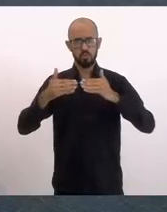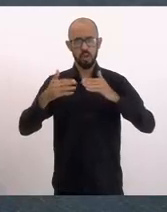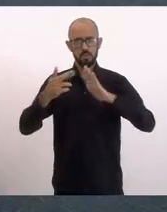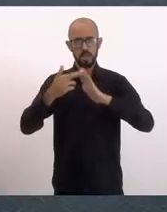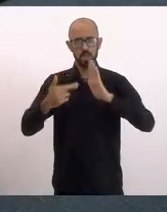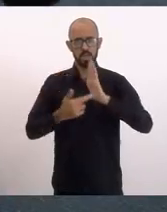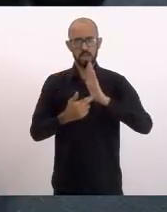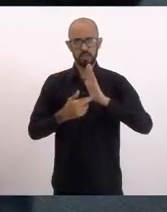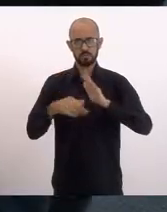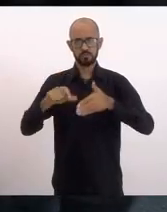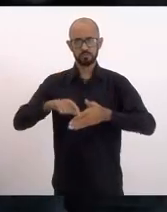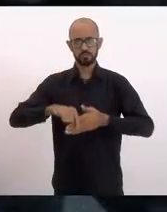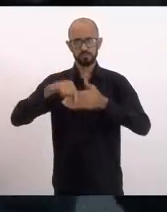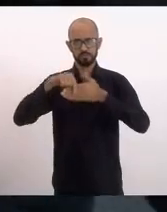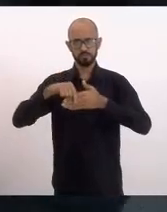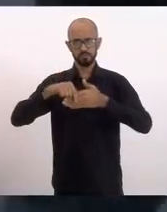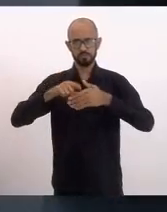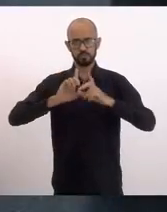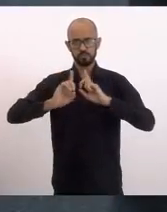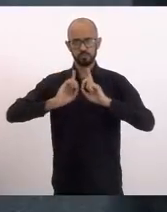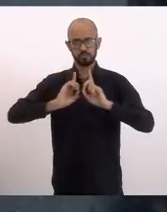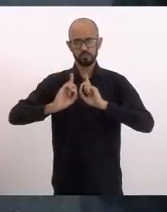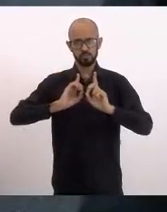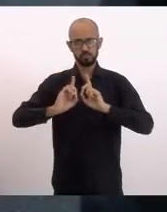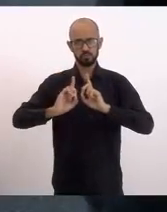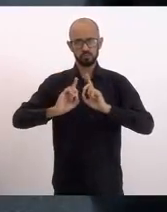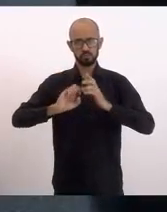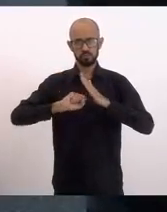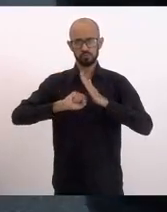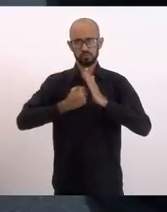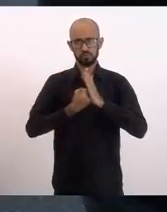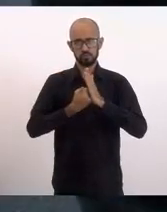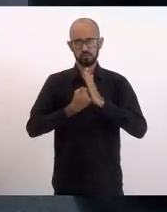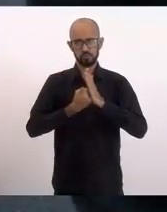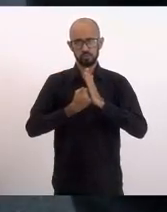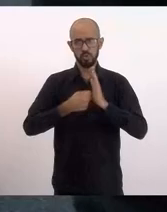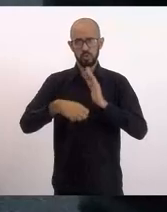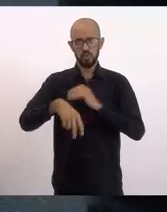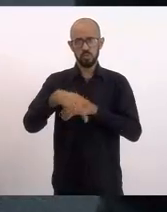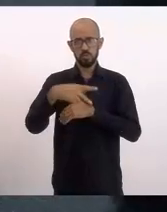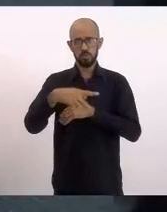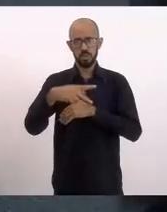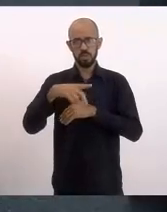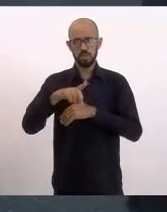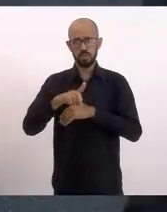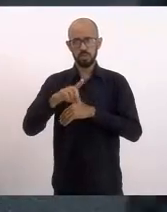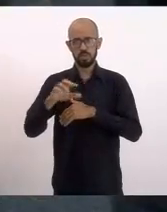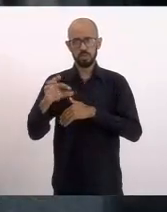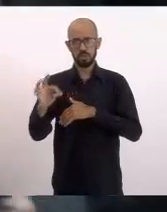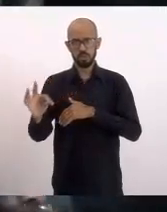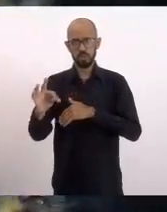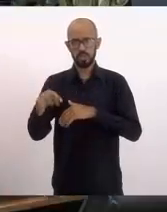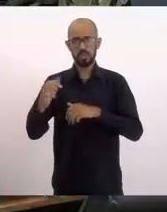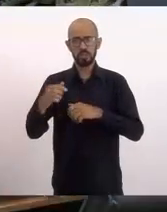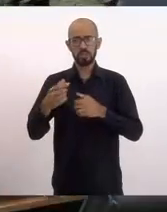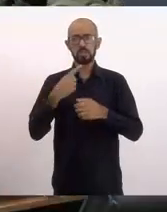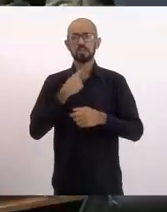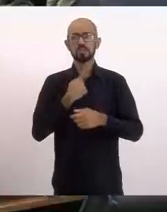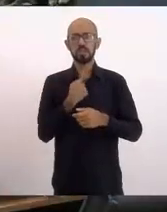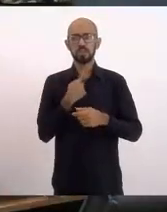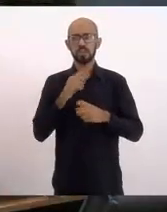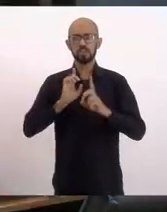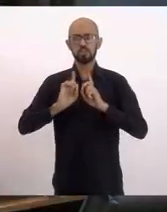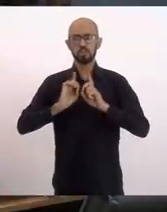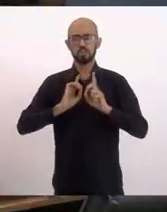dos líderes discutirem os vetos, então o PDT deseja discutir o veto. Deputado Luiz